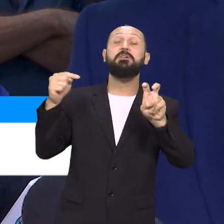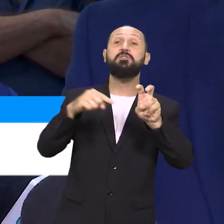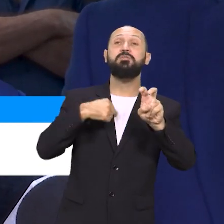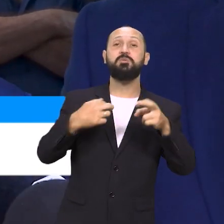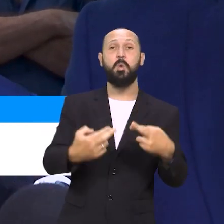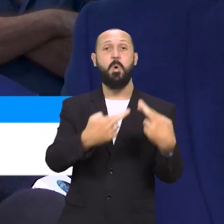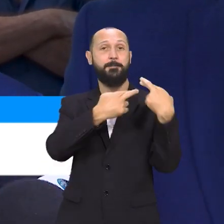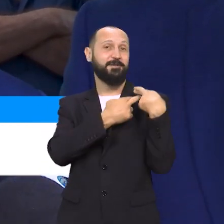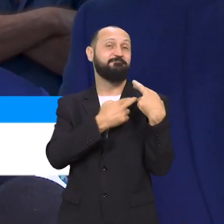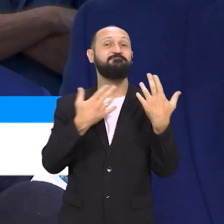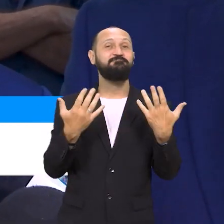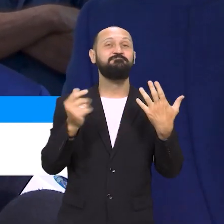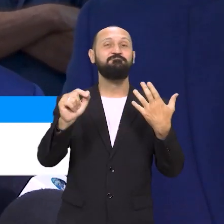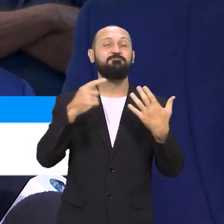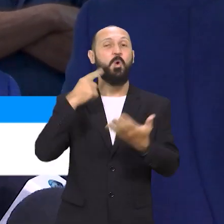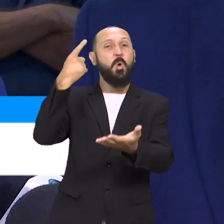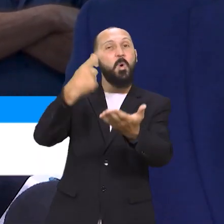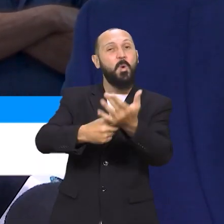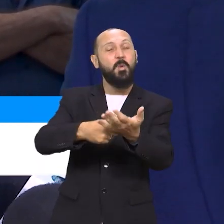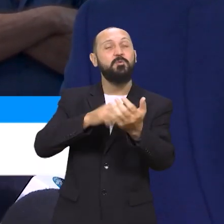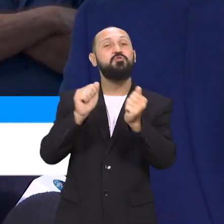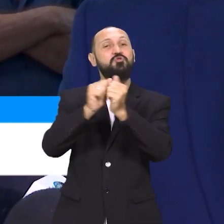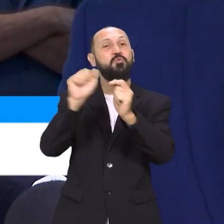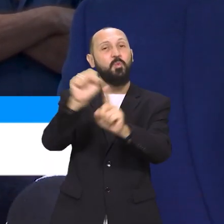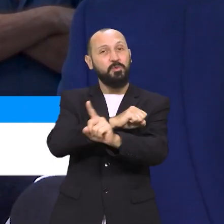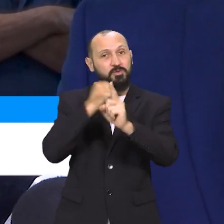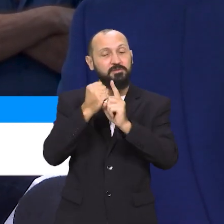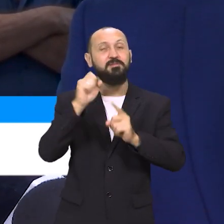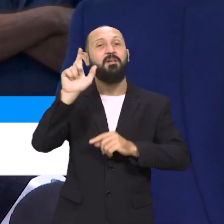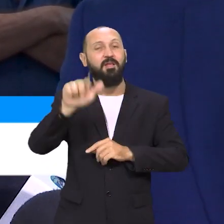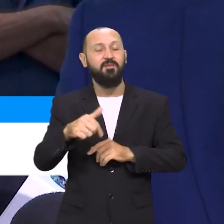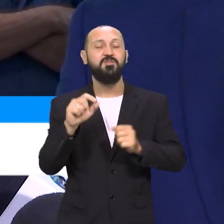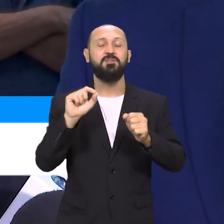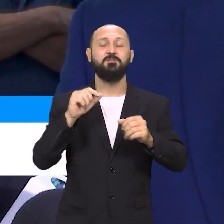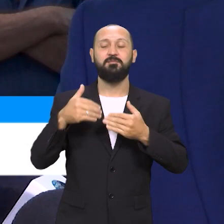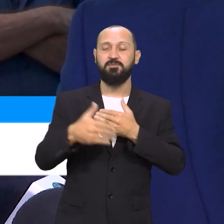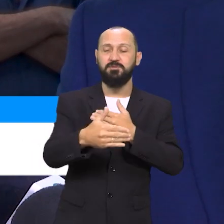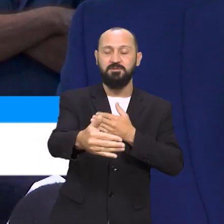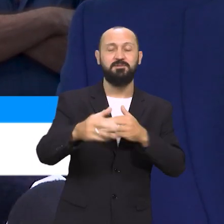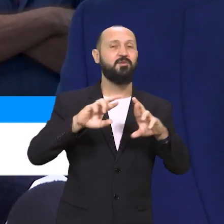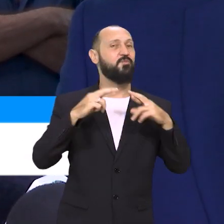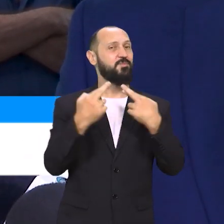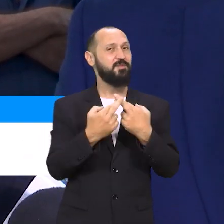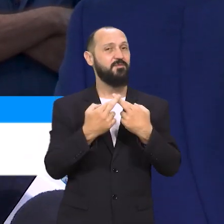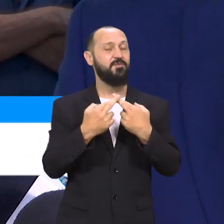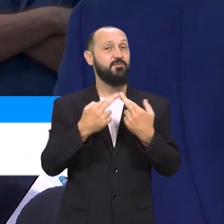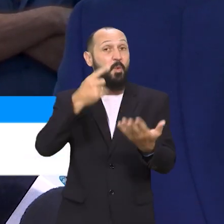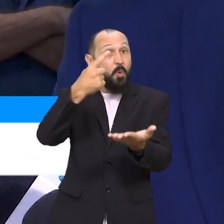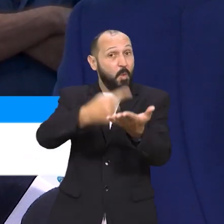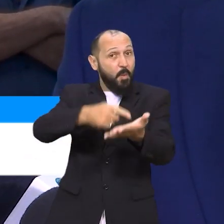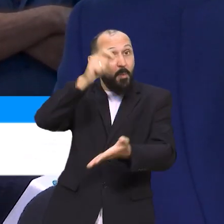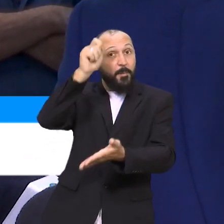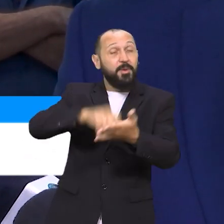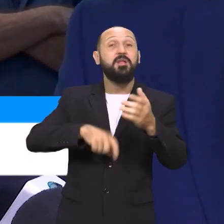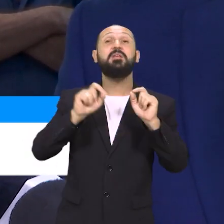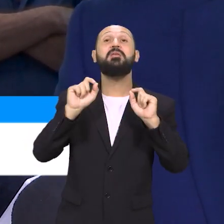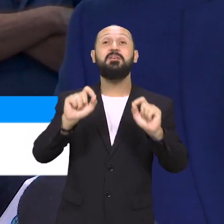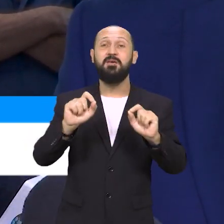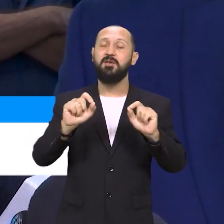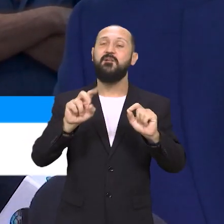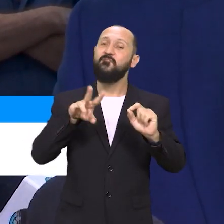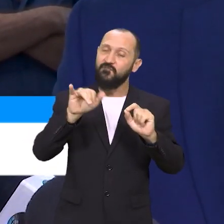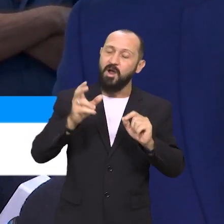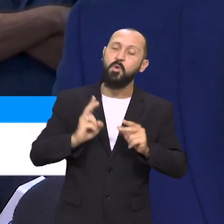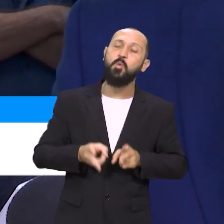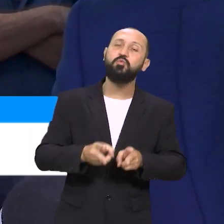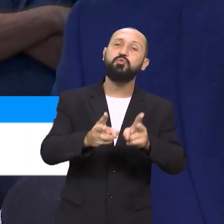de tratar esses assuntos com responsabilidade, com compromisso com a sociedade. Isso foi feito durante a reunião e ficou estabelecido aqui